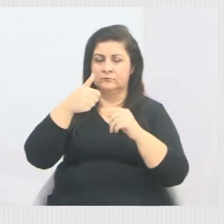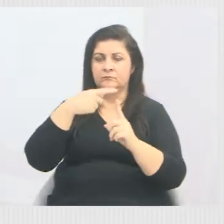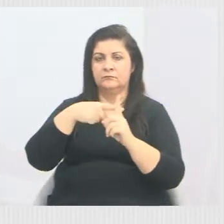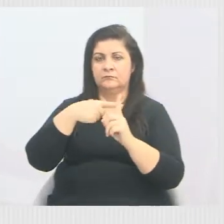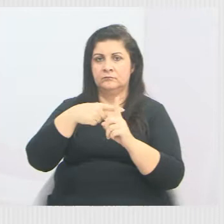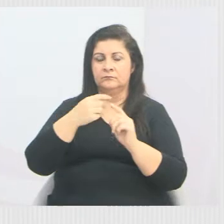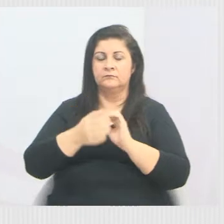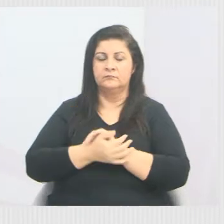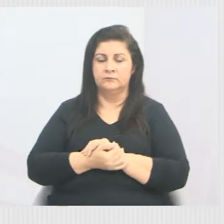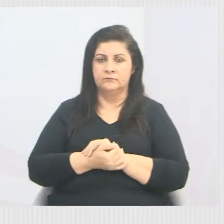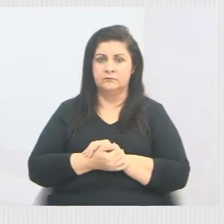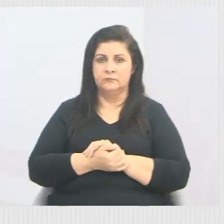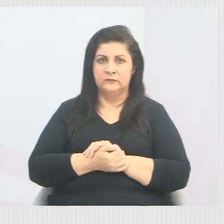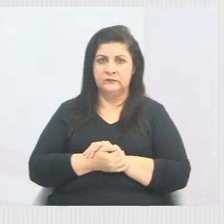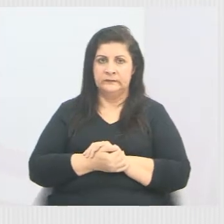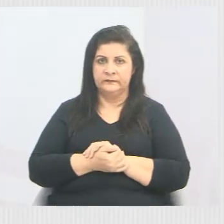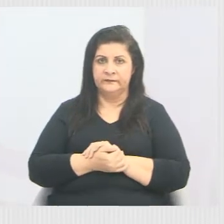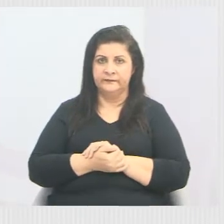o esperado.